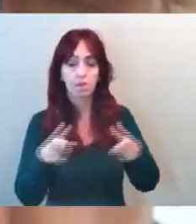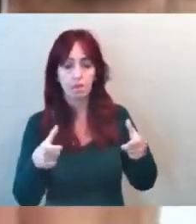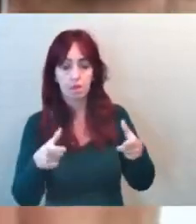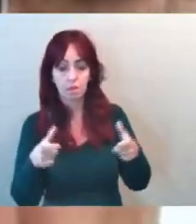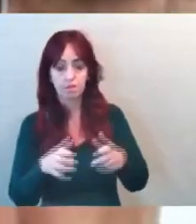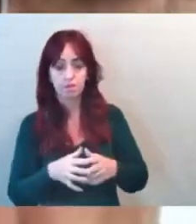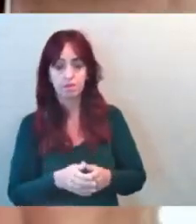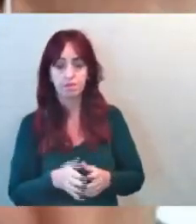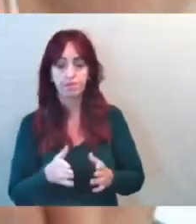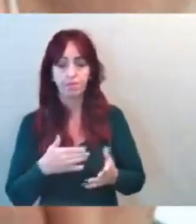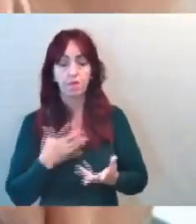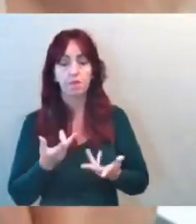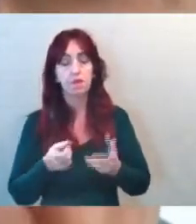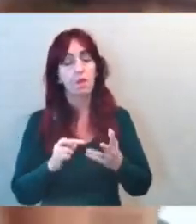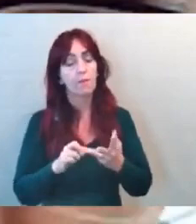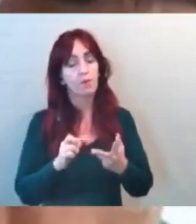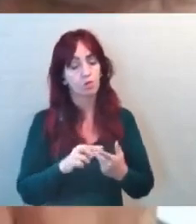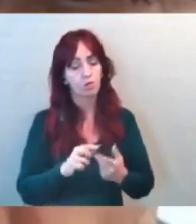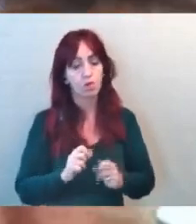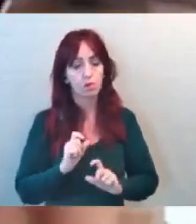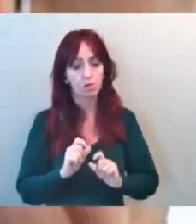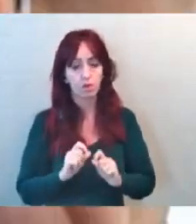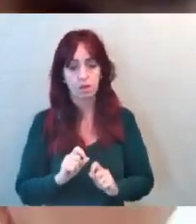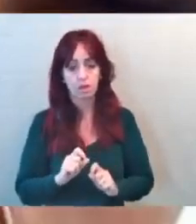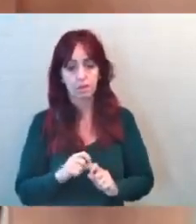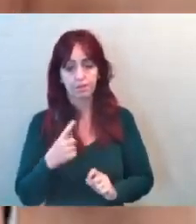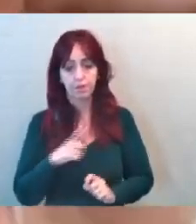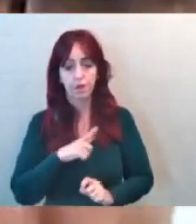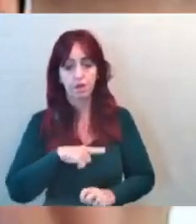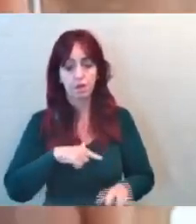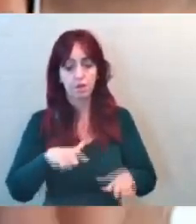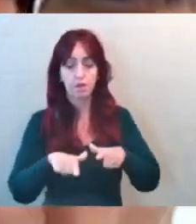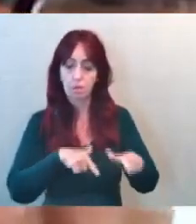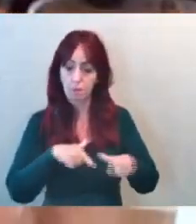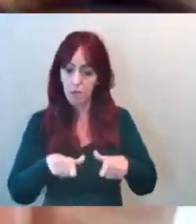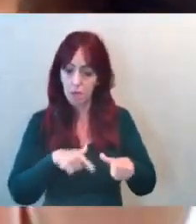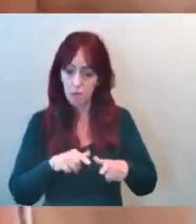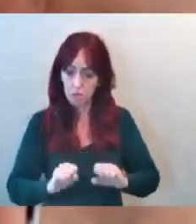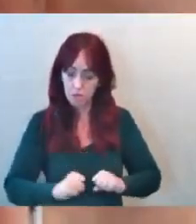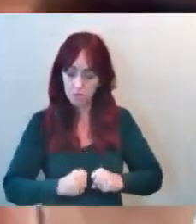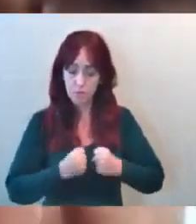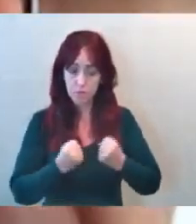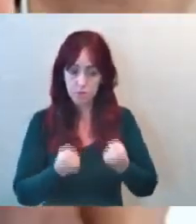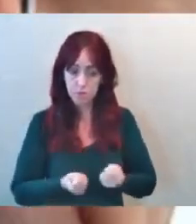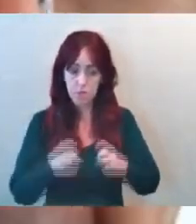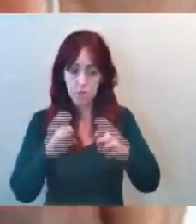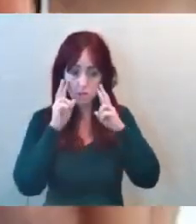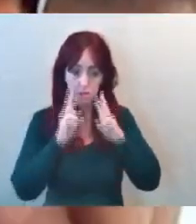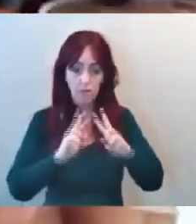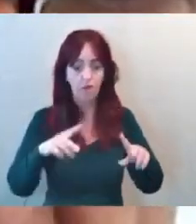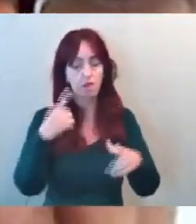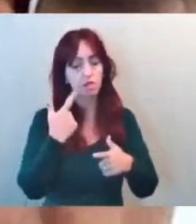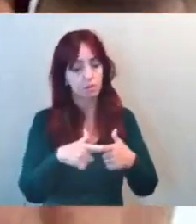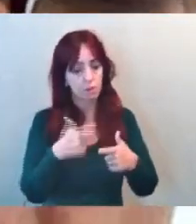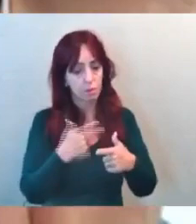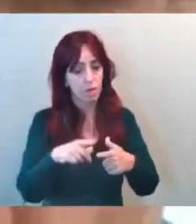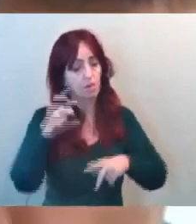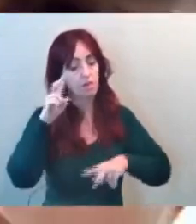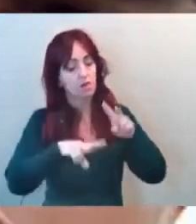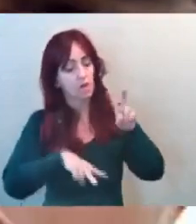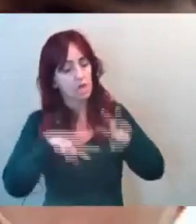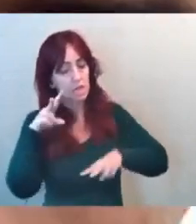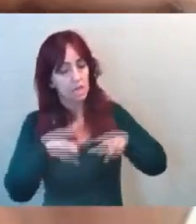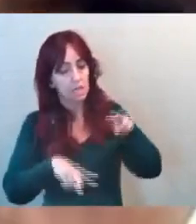a única coisa que eu gostaria de pontuar, nós estamos trabalhando com a Finco, estamos olhando todos os problemas, estamos